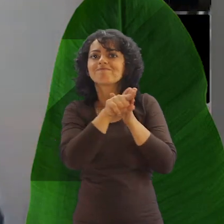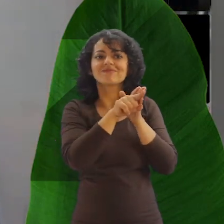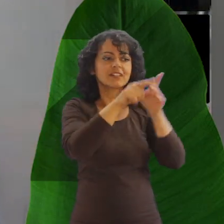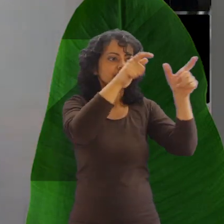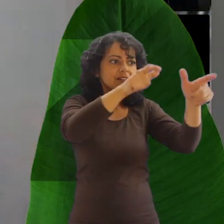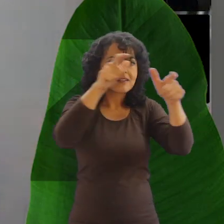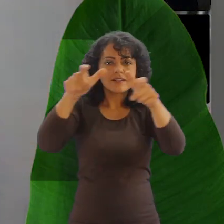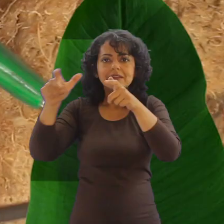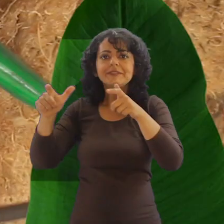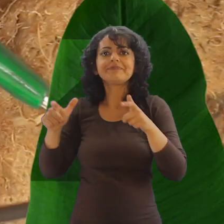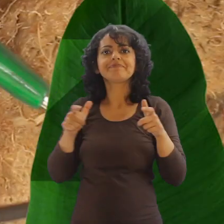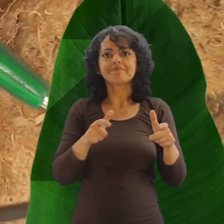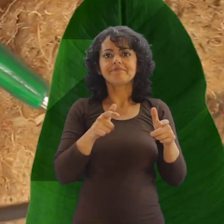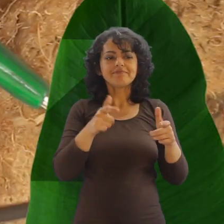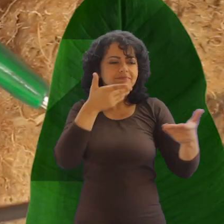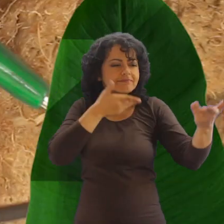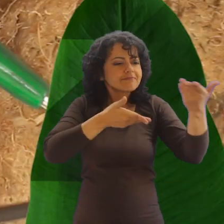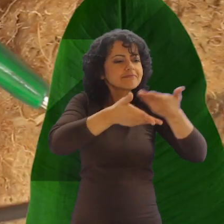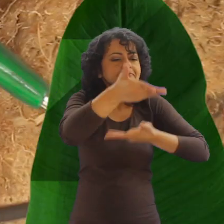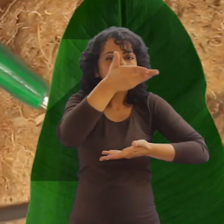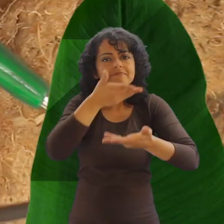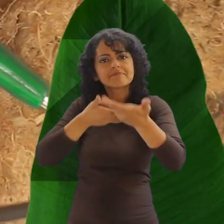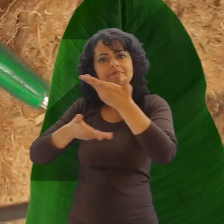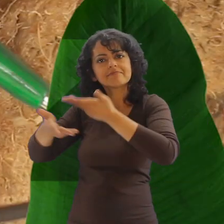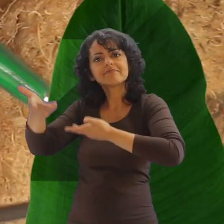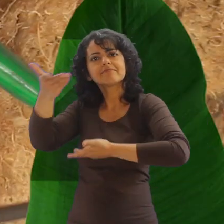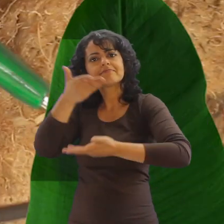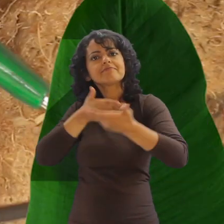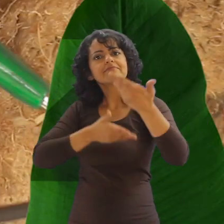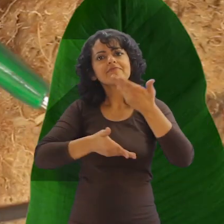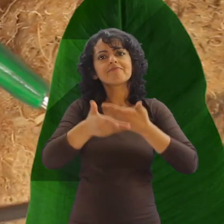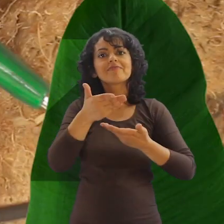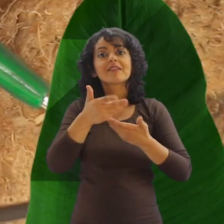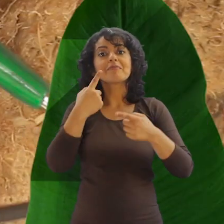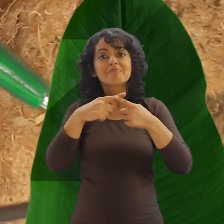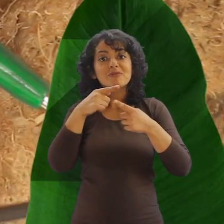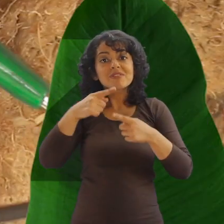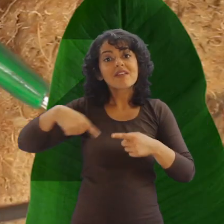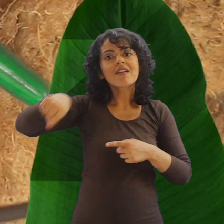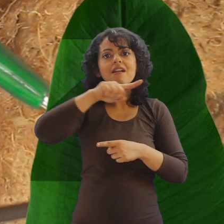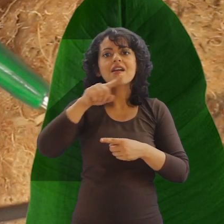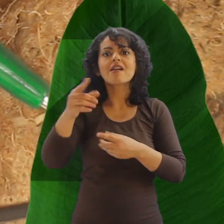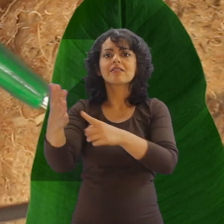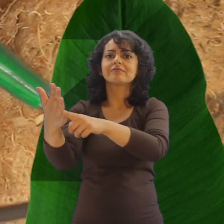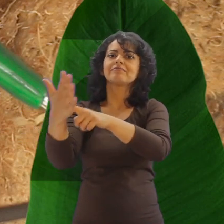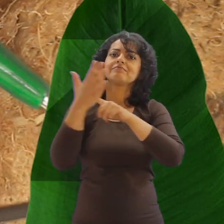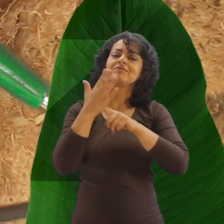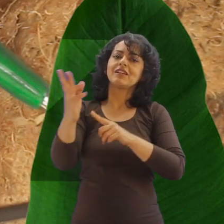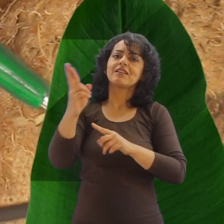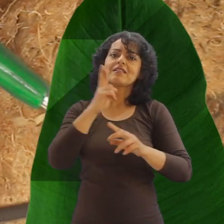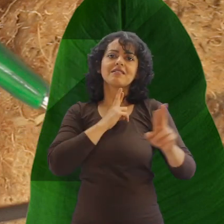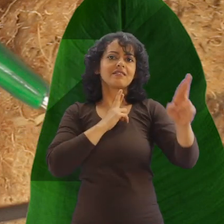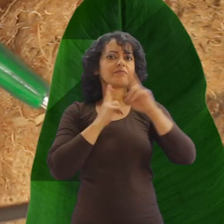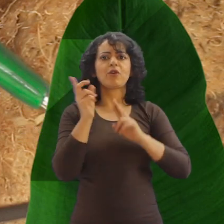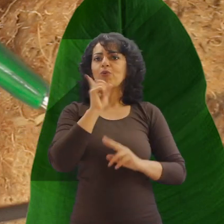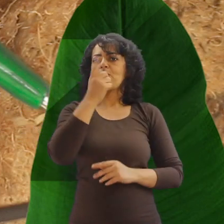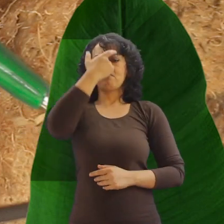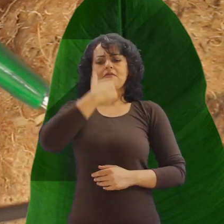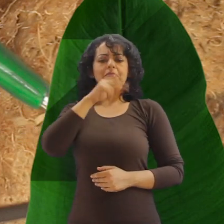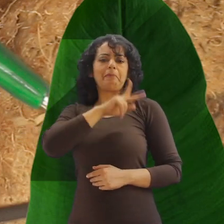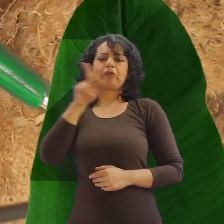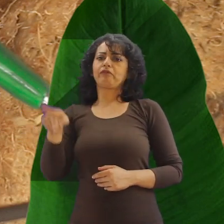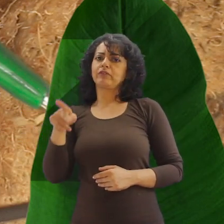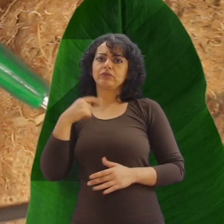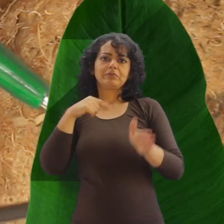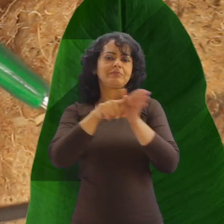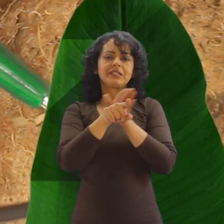territórios, incluir os territórios, dialogar com eles e que as respostas vêm deles, e não dos professores ou da pesquisa. Mas